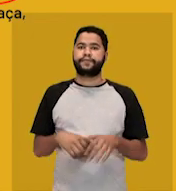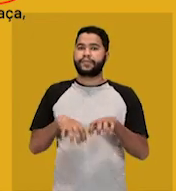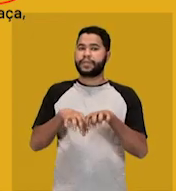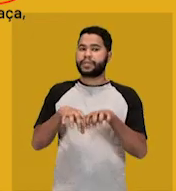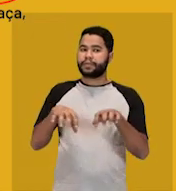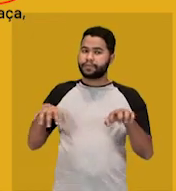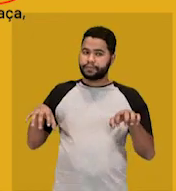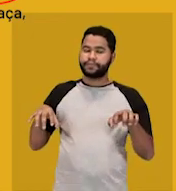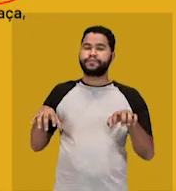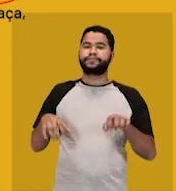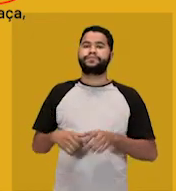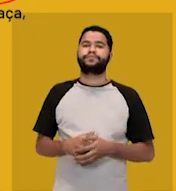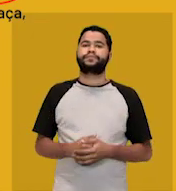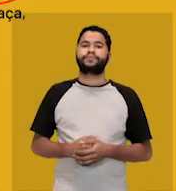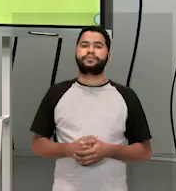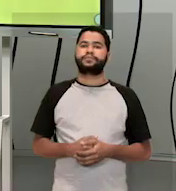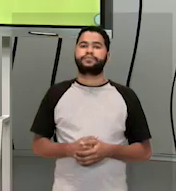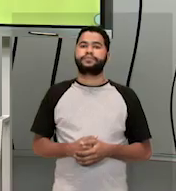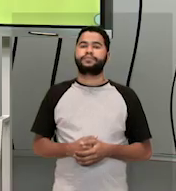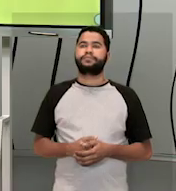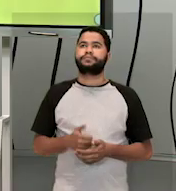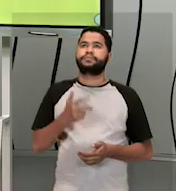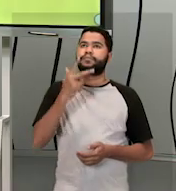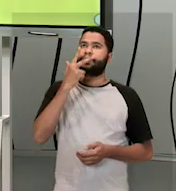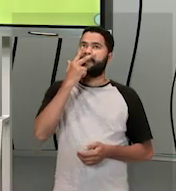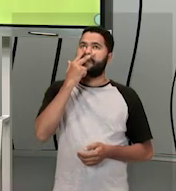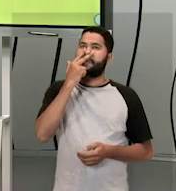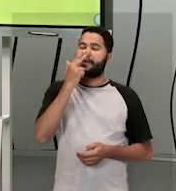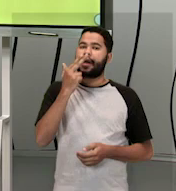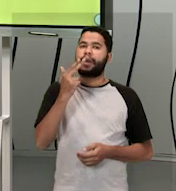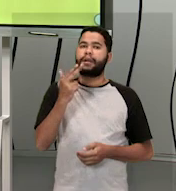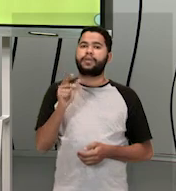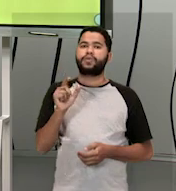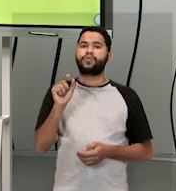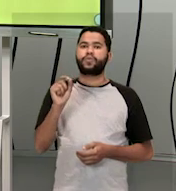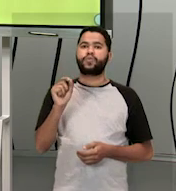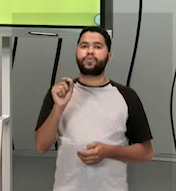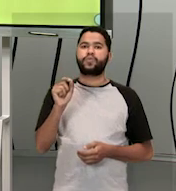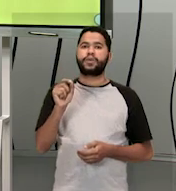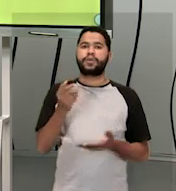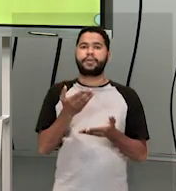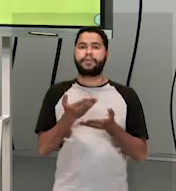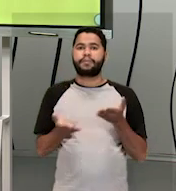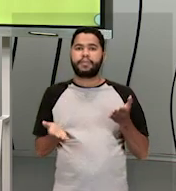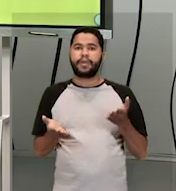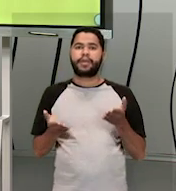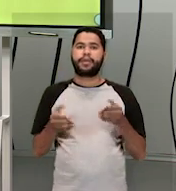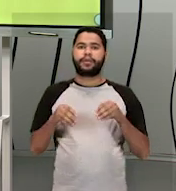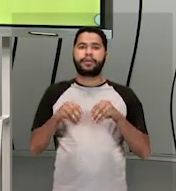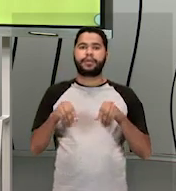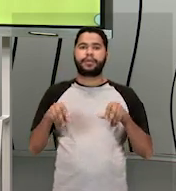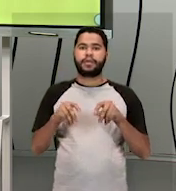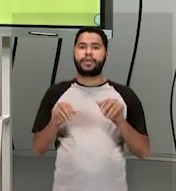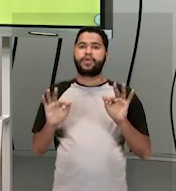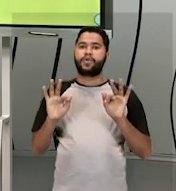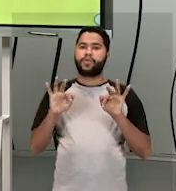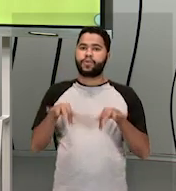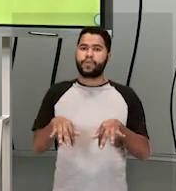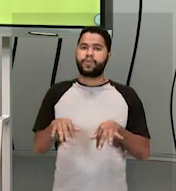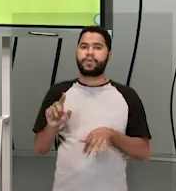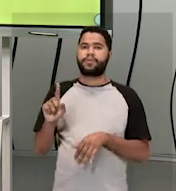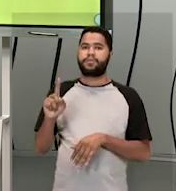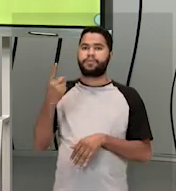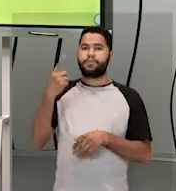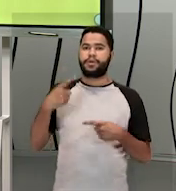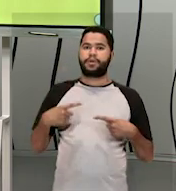separado, como se fosse uma compensação por perda de territórios lá no final da Primeira